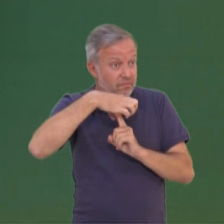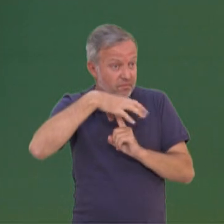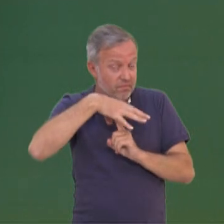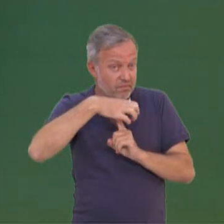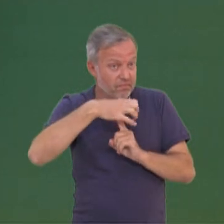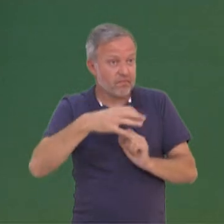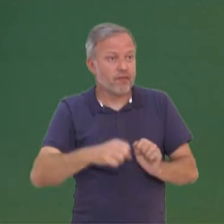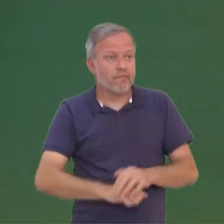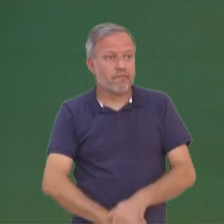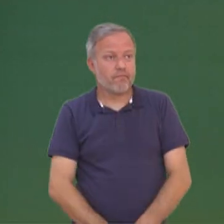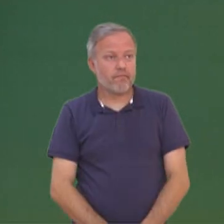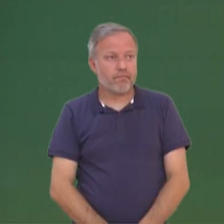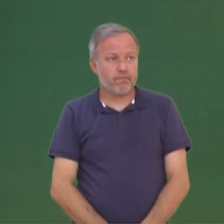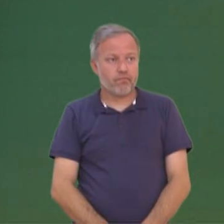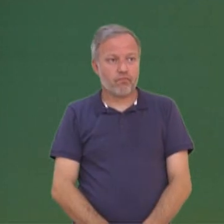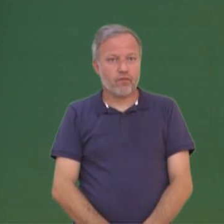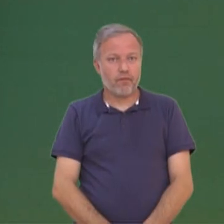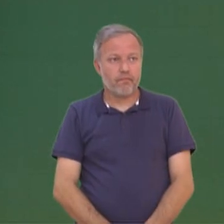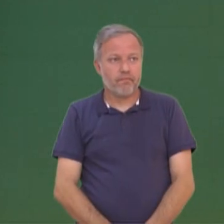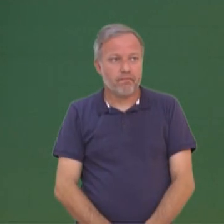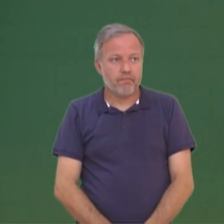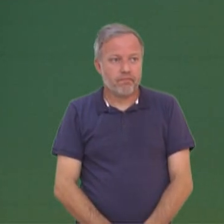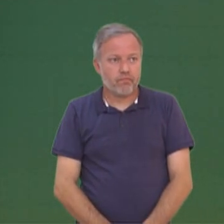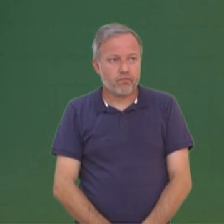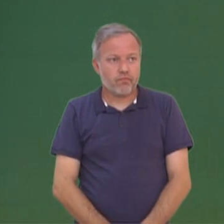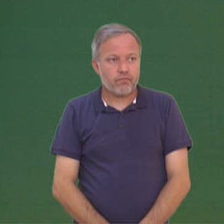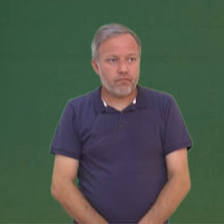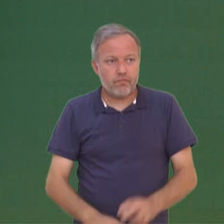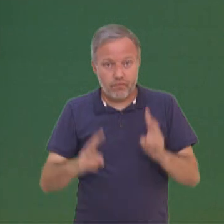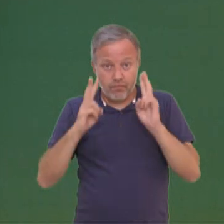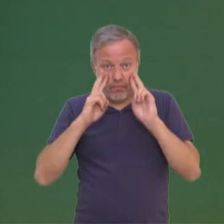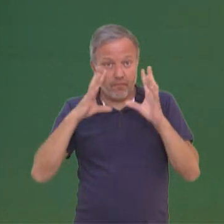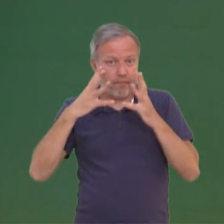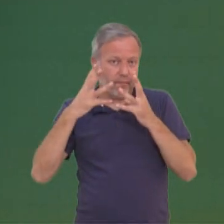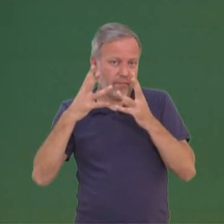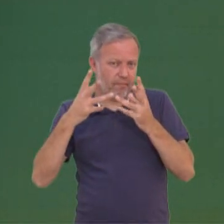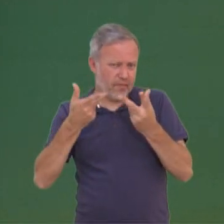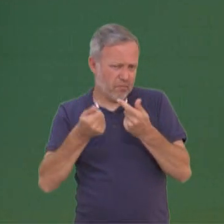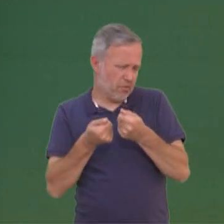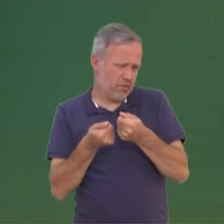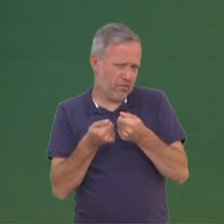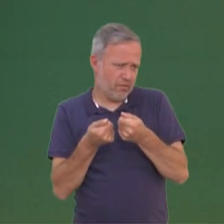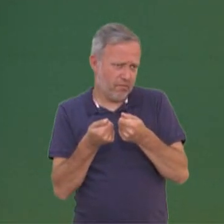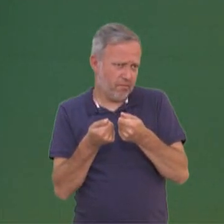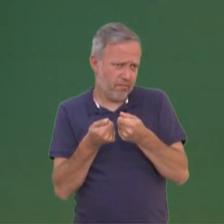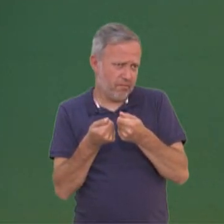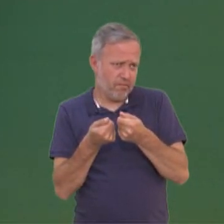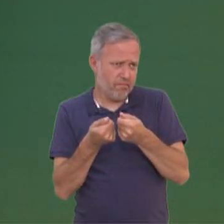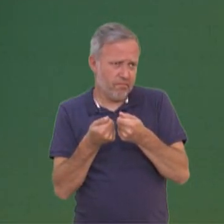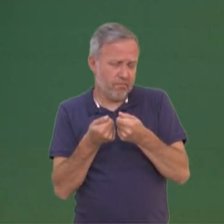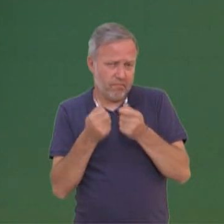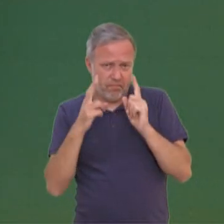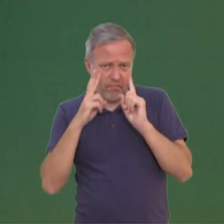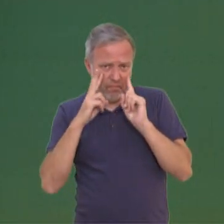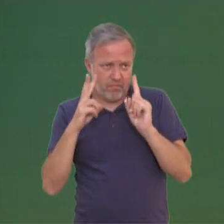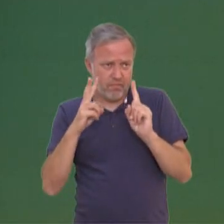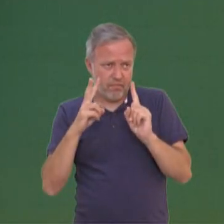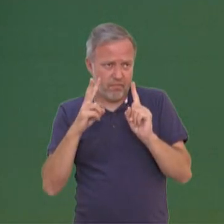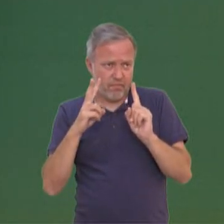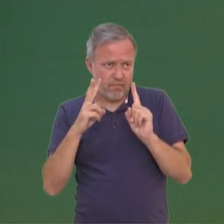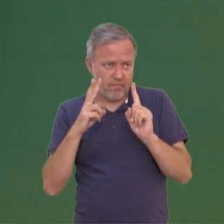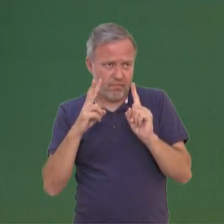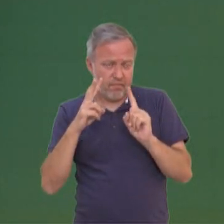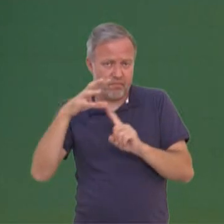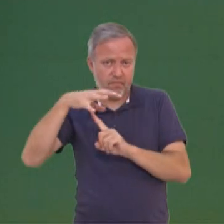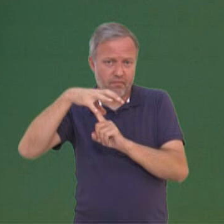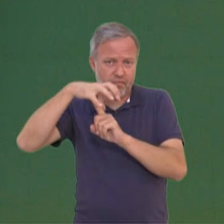essa percepção. Olha que bonitinho esse fungo. Então, aqui na imagem, o que a gente está vendo é um